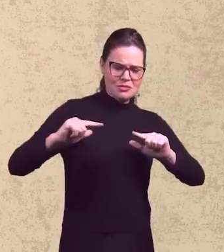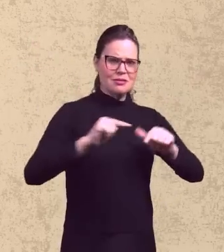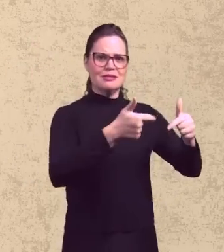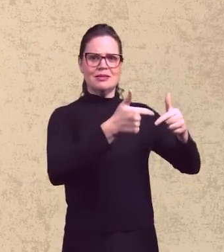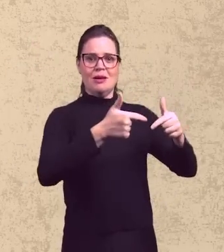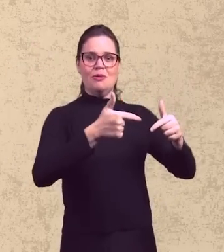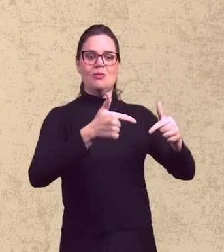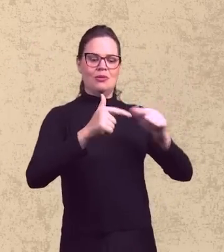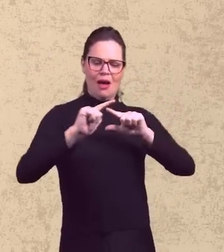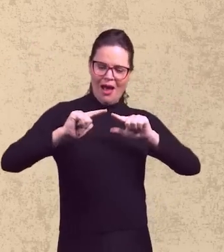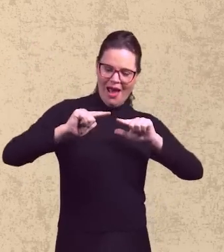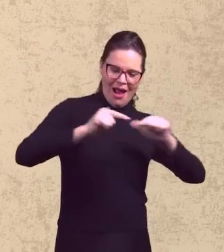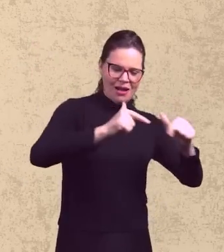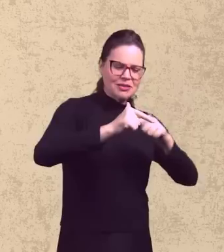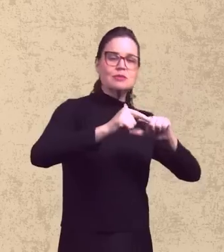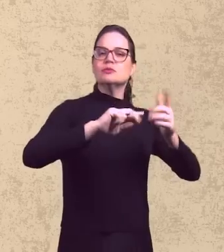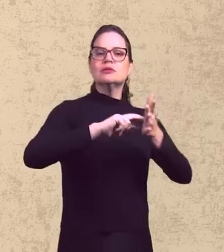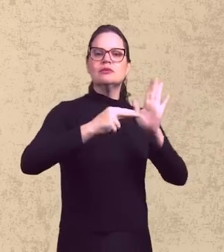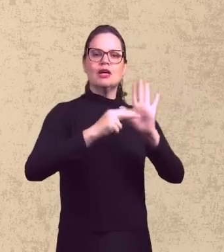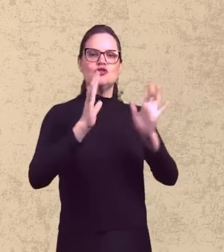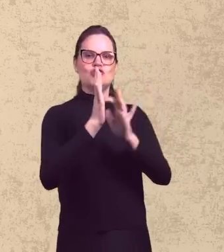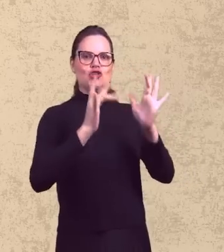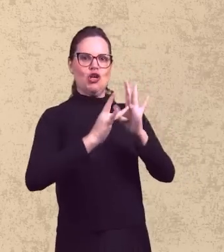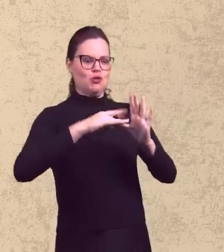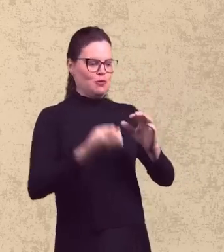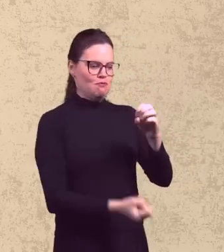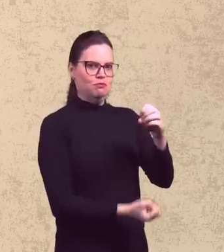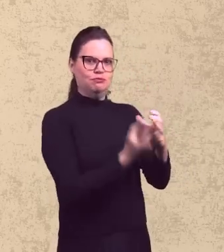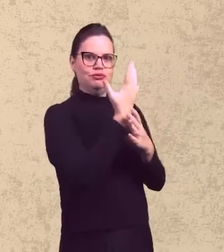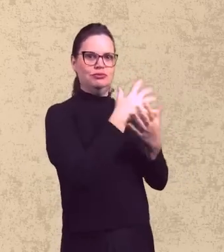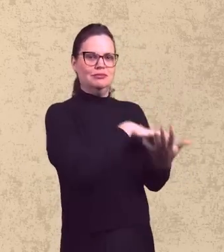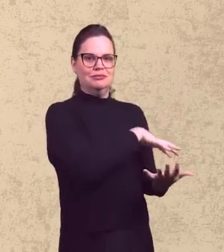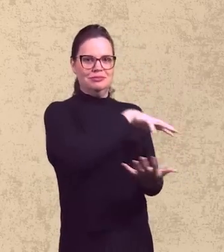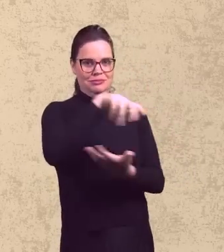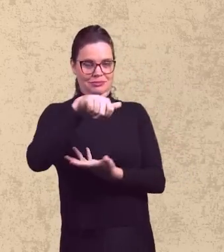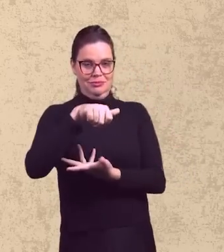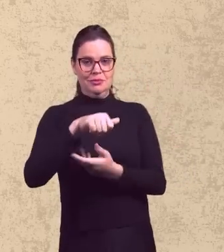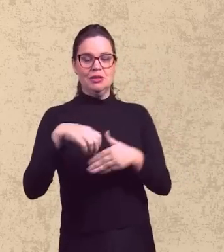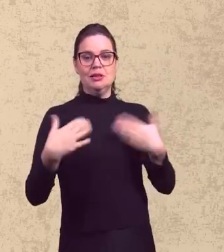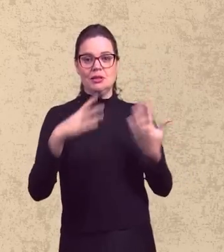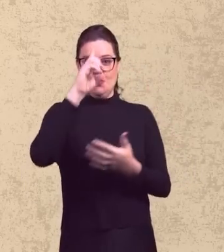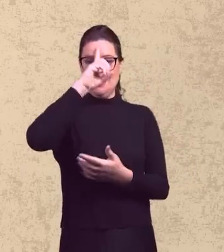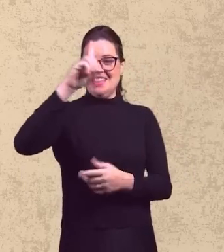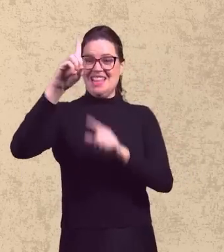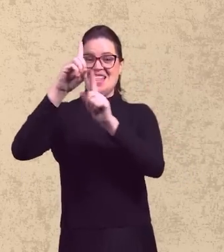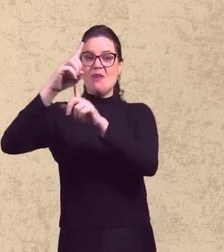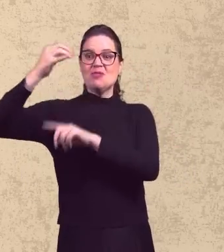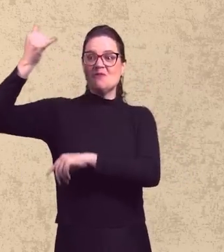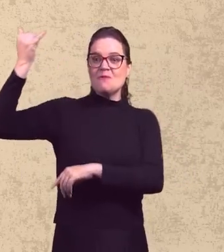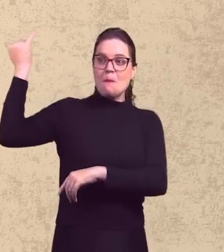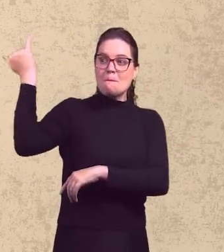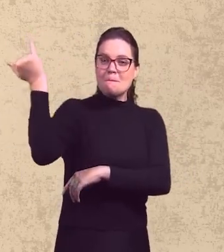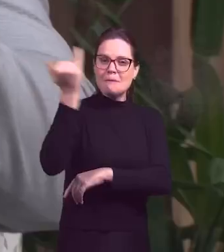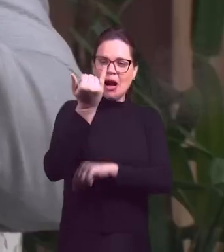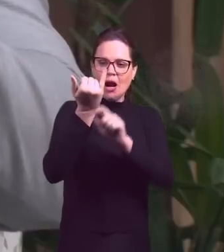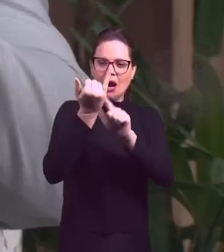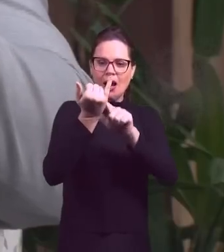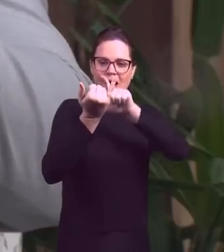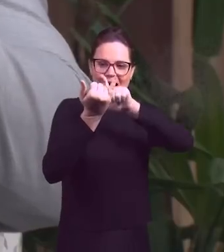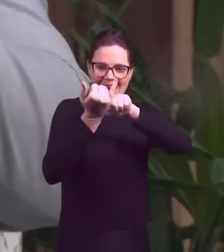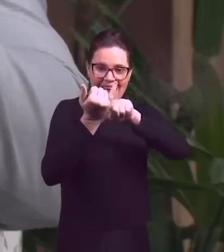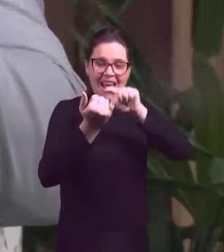atuação ativa de Jesus na criação. Então, Deus verbalizou. Então,